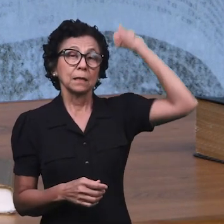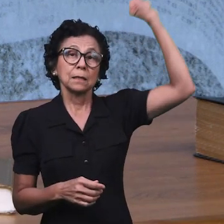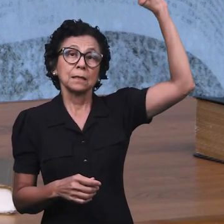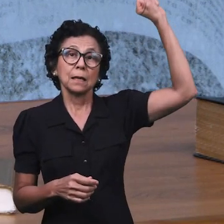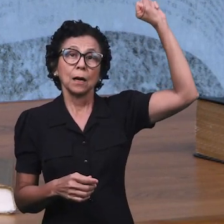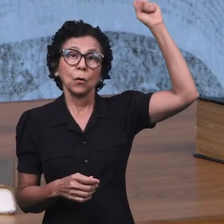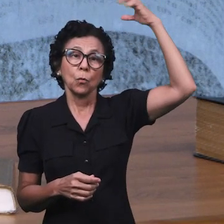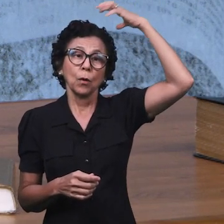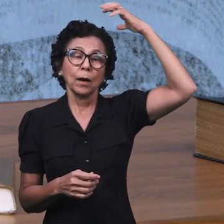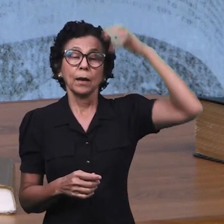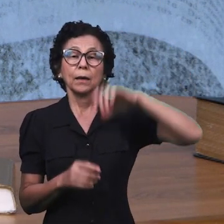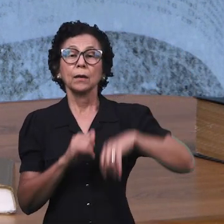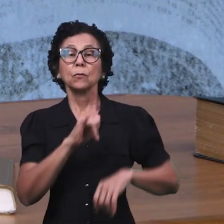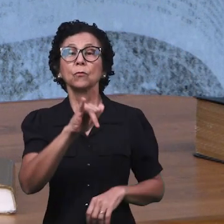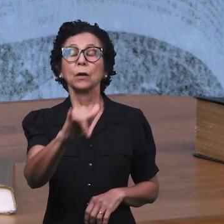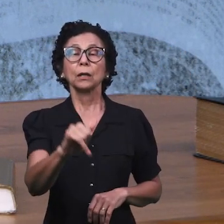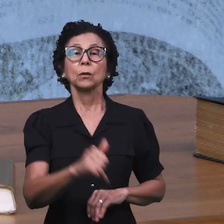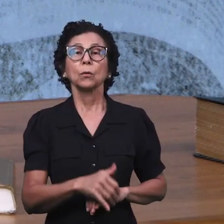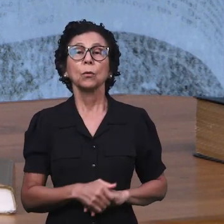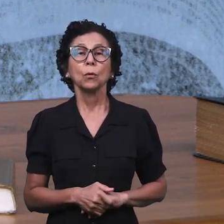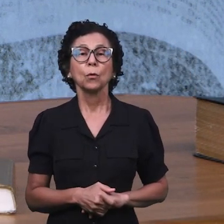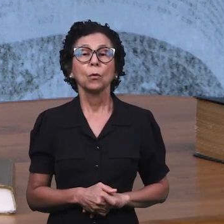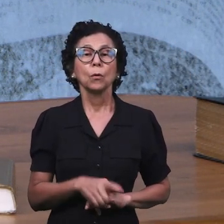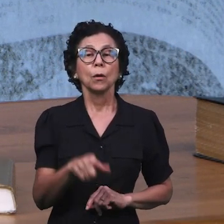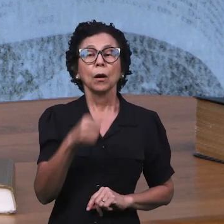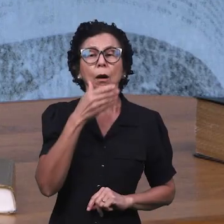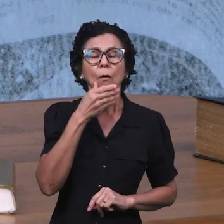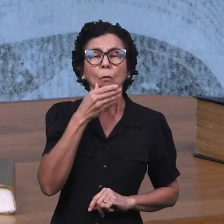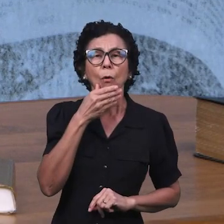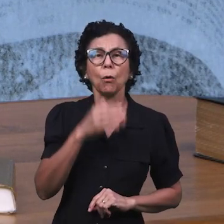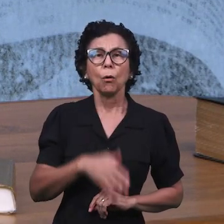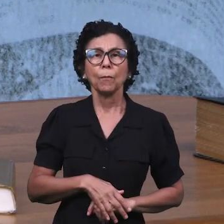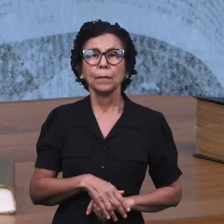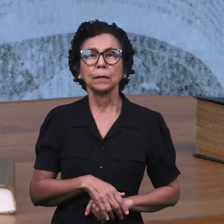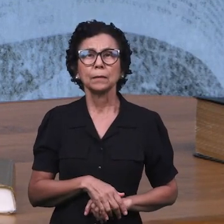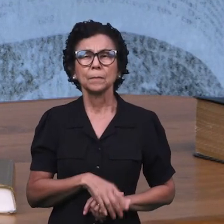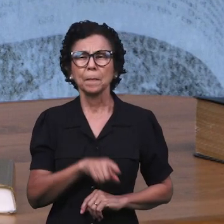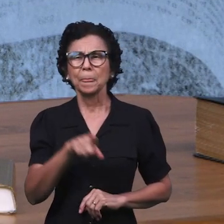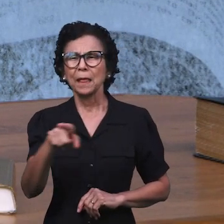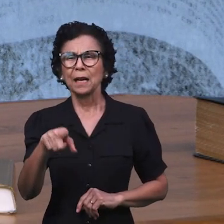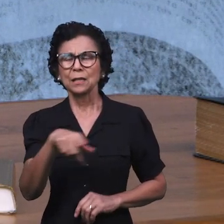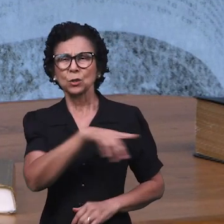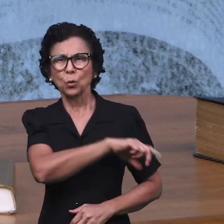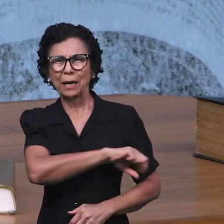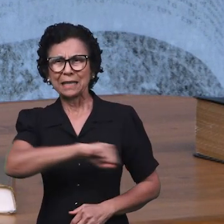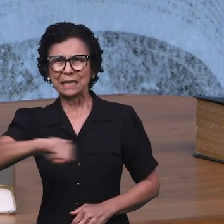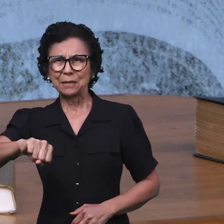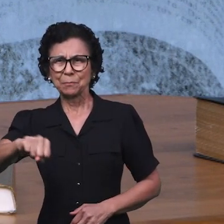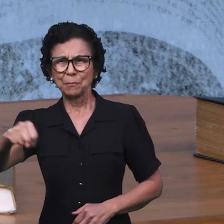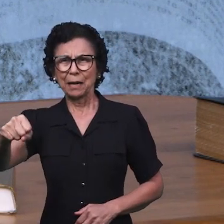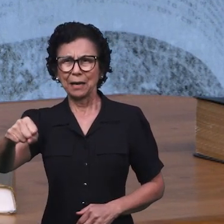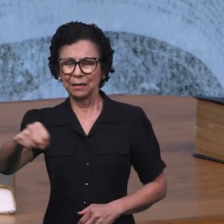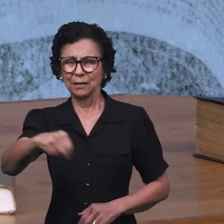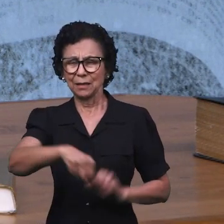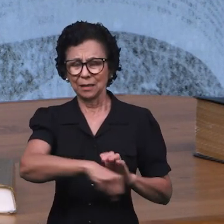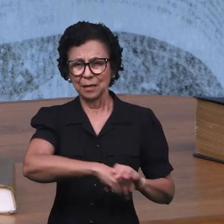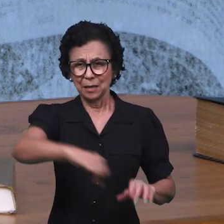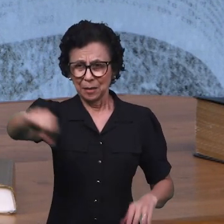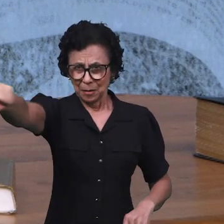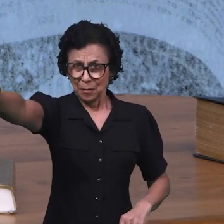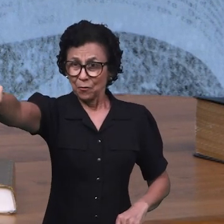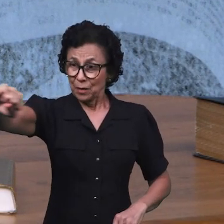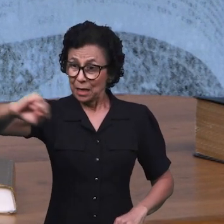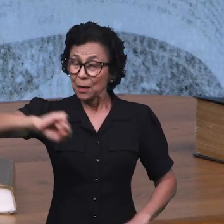pajem de armas: arranca a tua espada e atravessa-me com ela, para que porventura